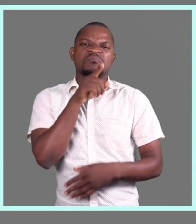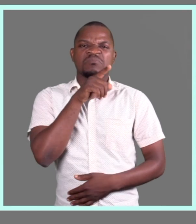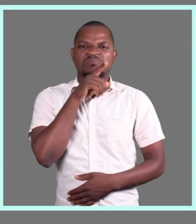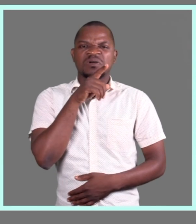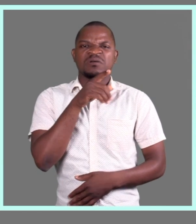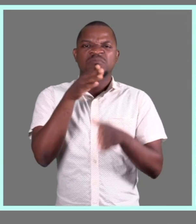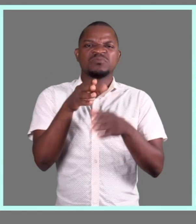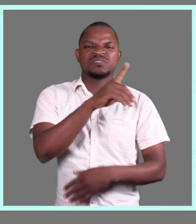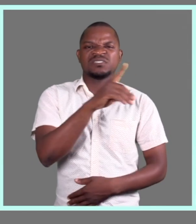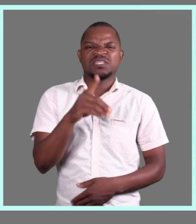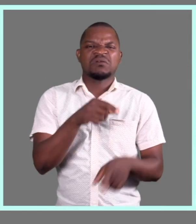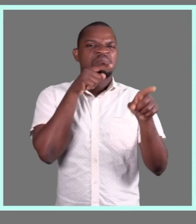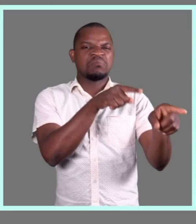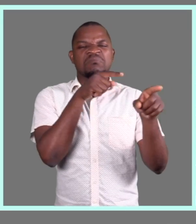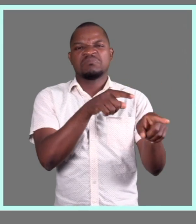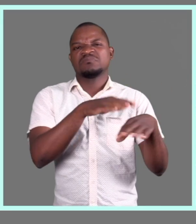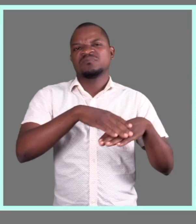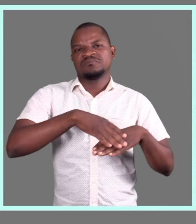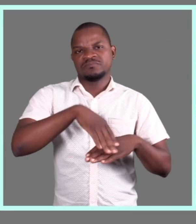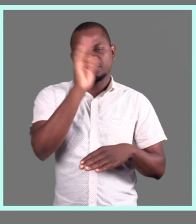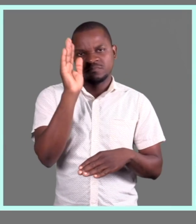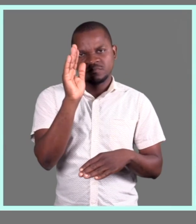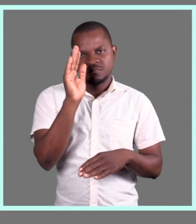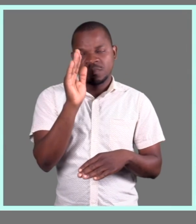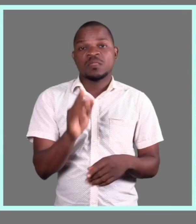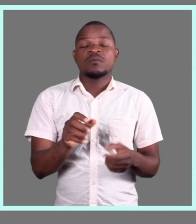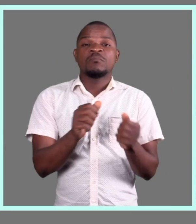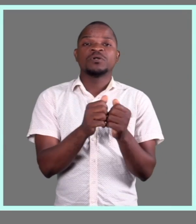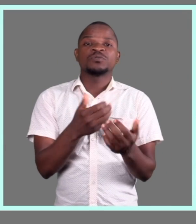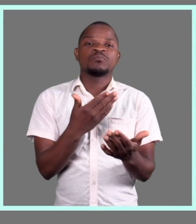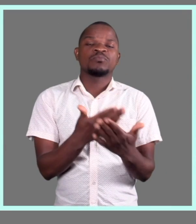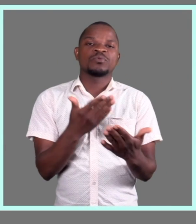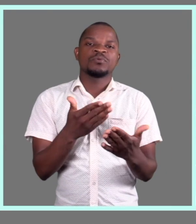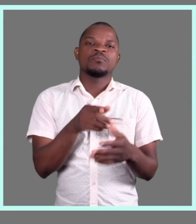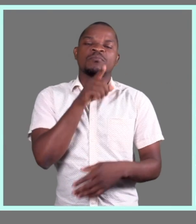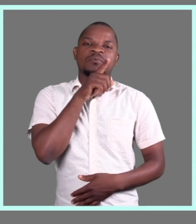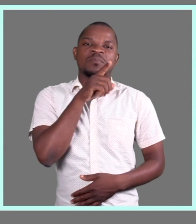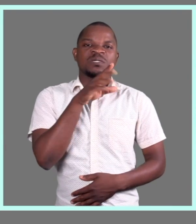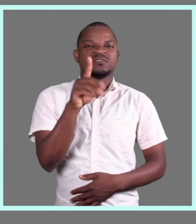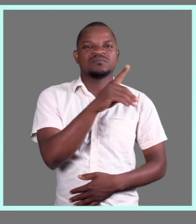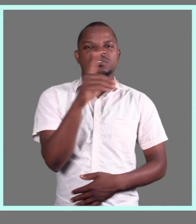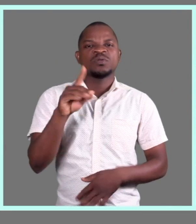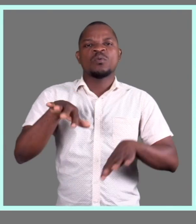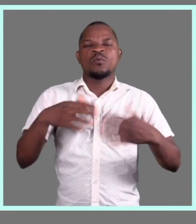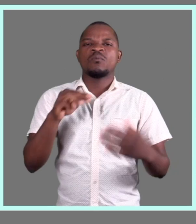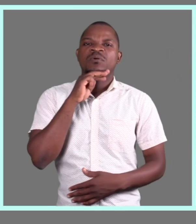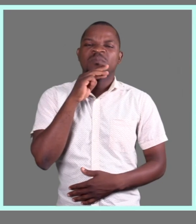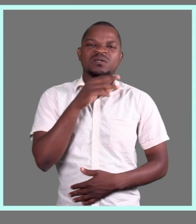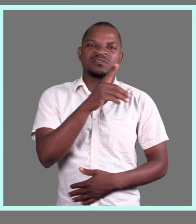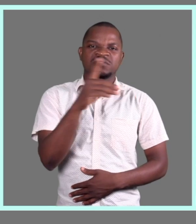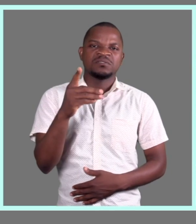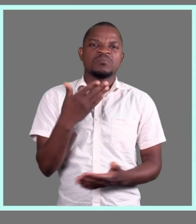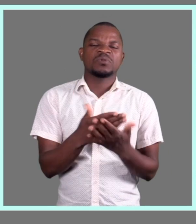é deficiente. Então tem aquilo de gozar a pessoa, só porque seu pai é deficiente, sua